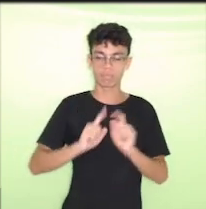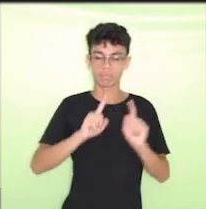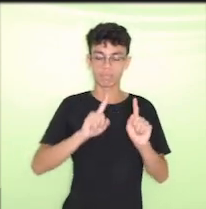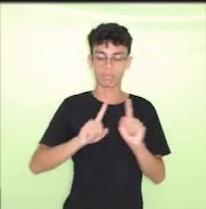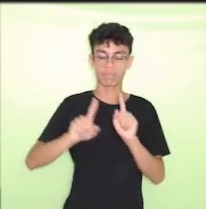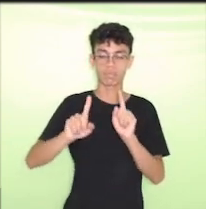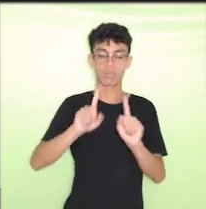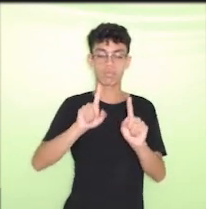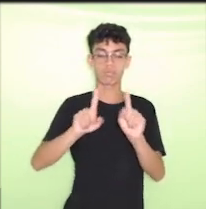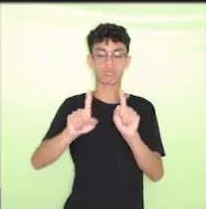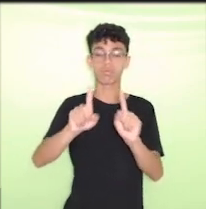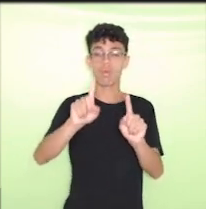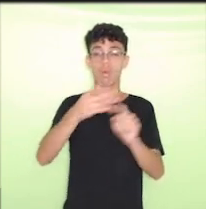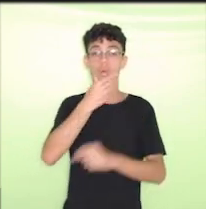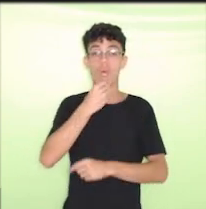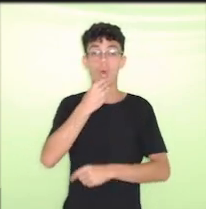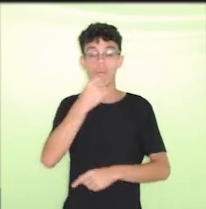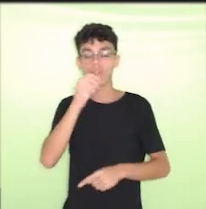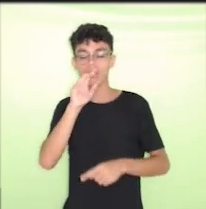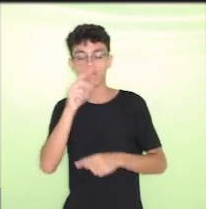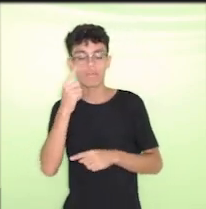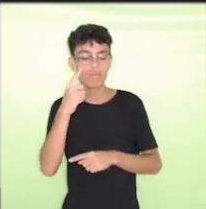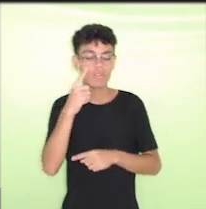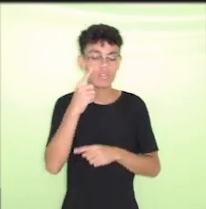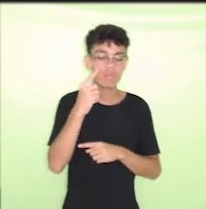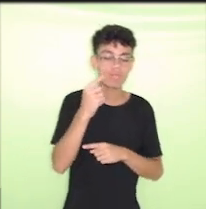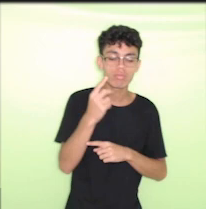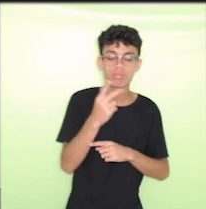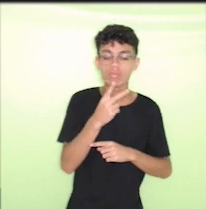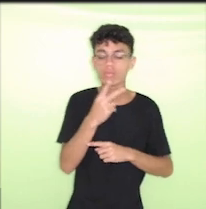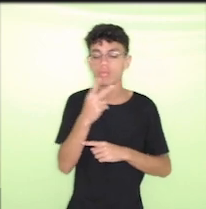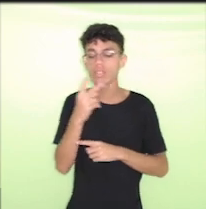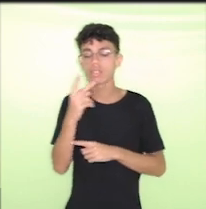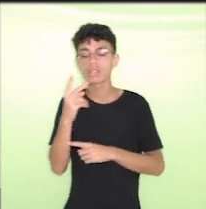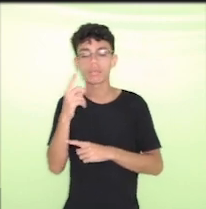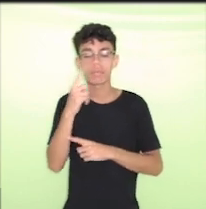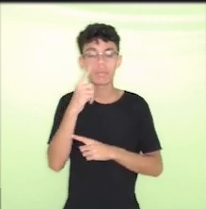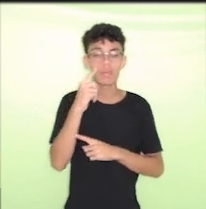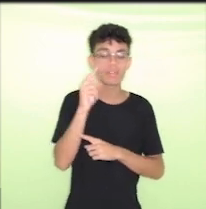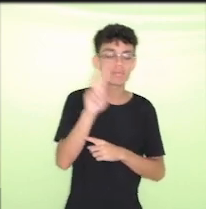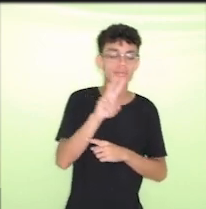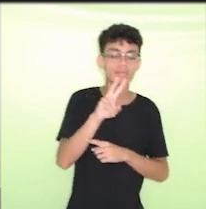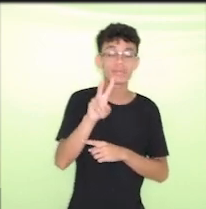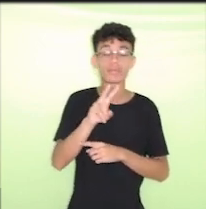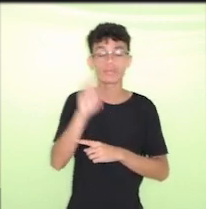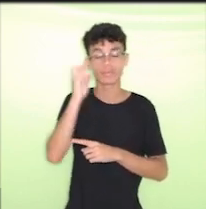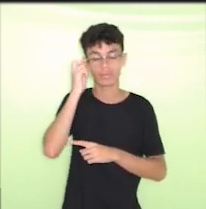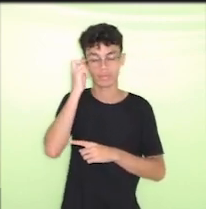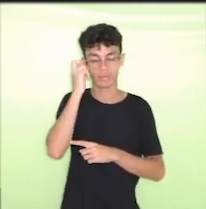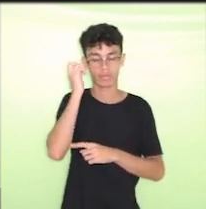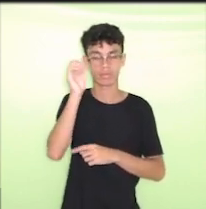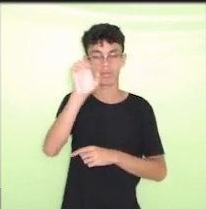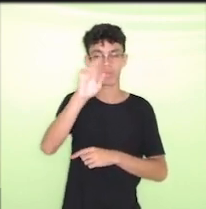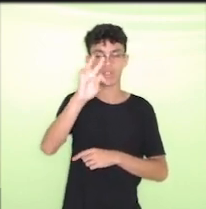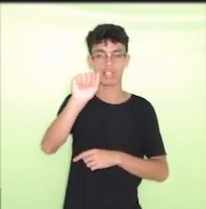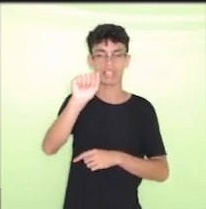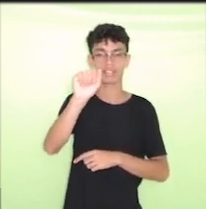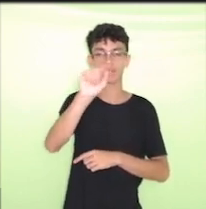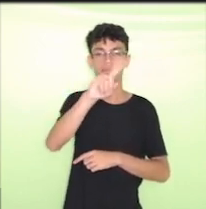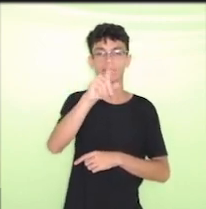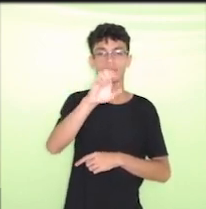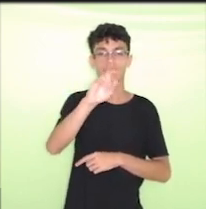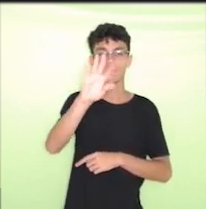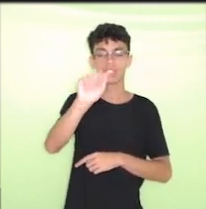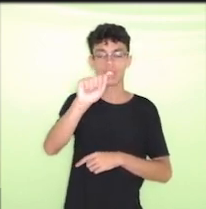homem era o vigia das pequenas coisas. Ele trabalhava nesse instituto. E Eta e Zeta andavam sempre dentro da caixa,